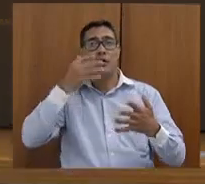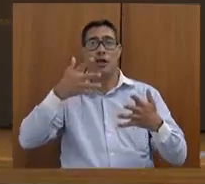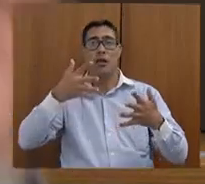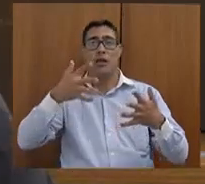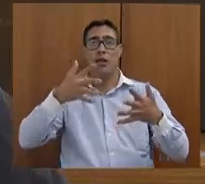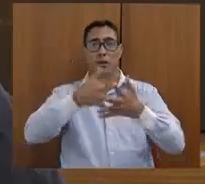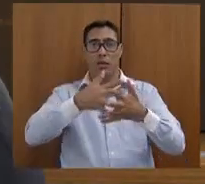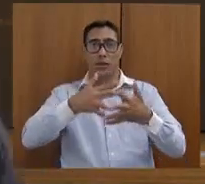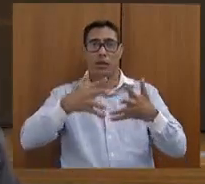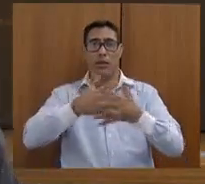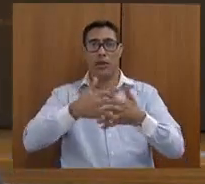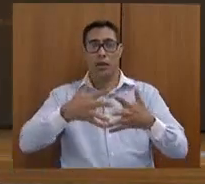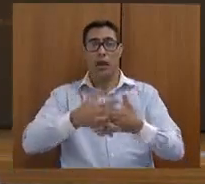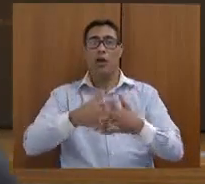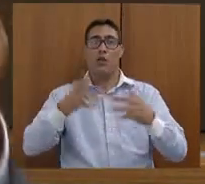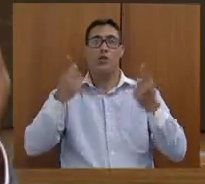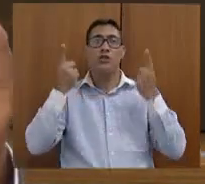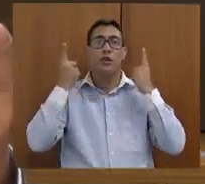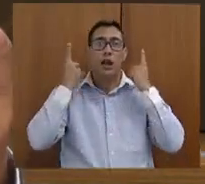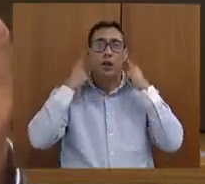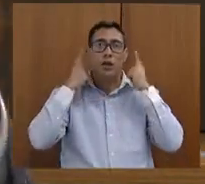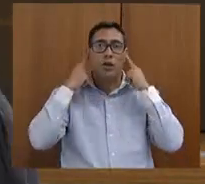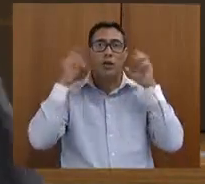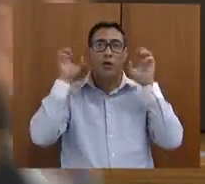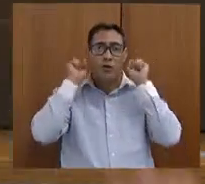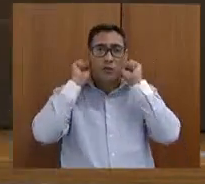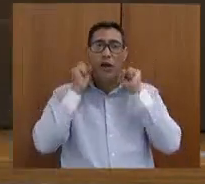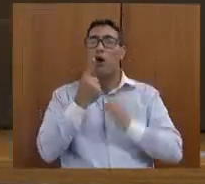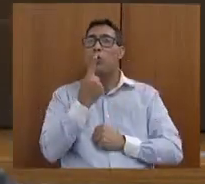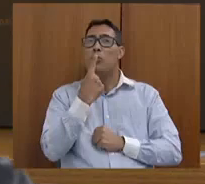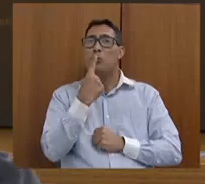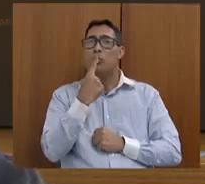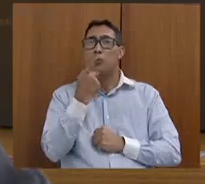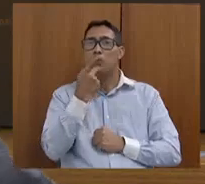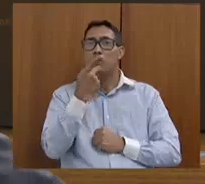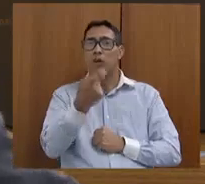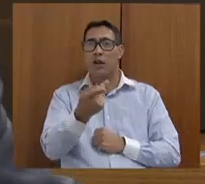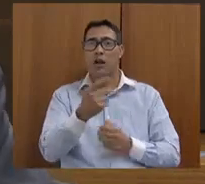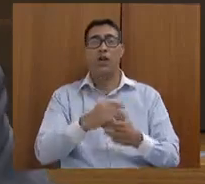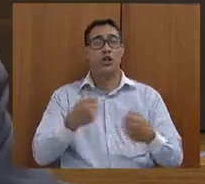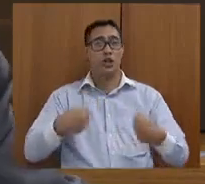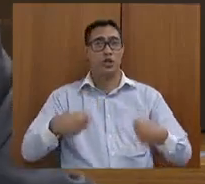a gente tem dois ouvidos para ouvir e a boca para falar né então podemos ouvir